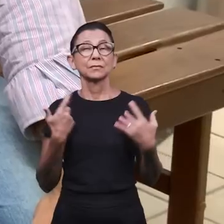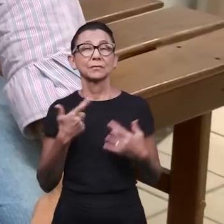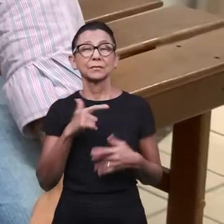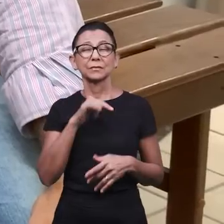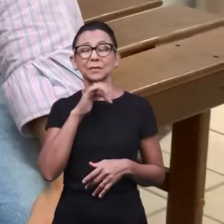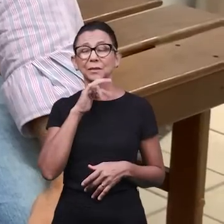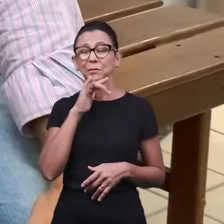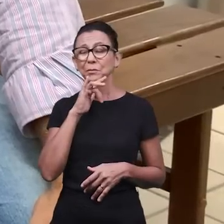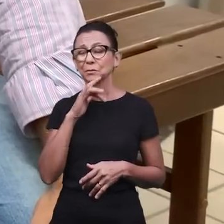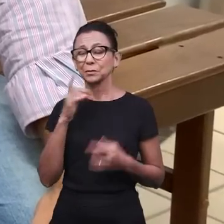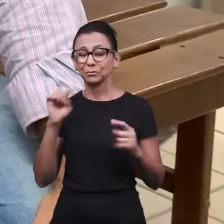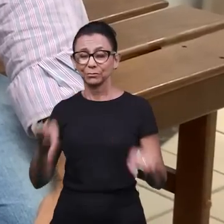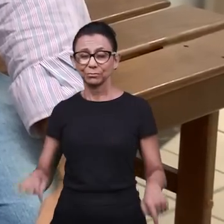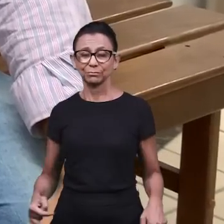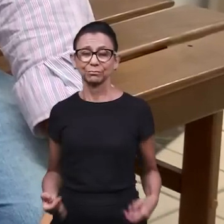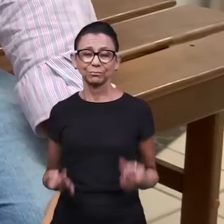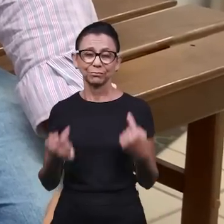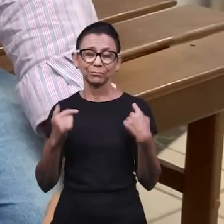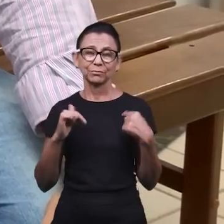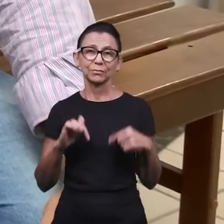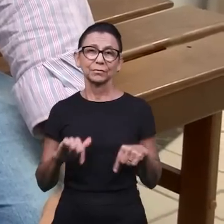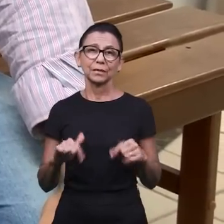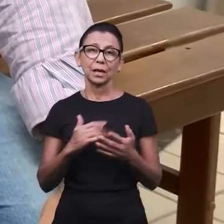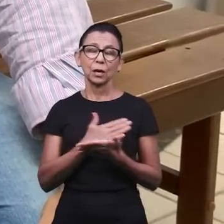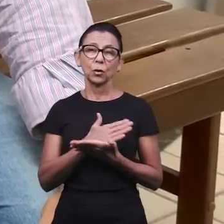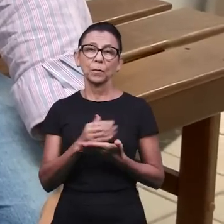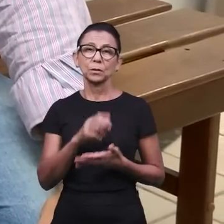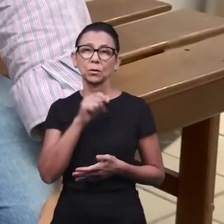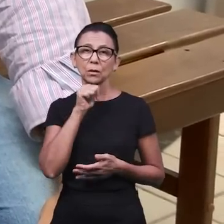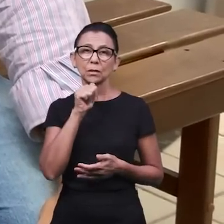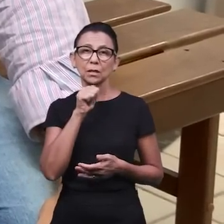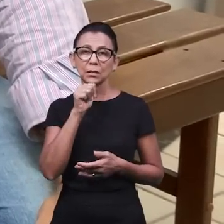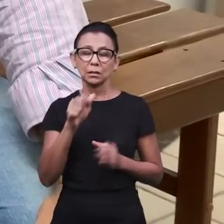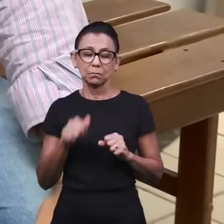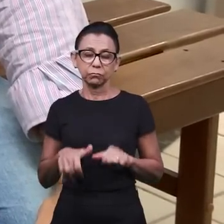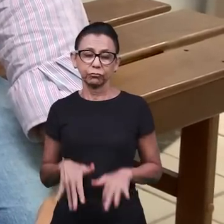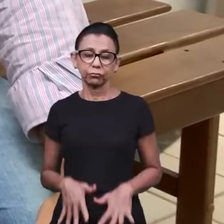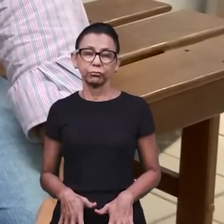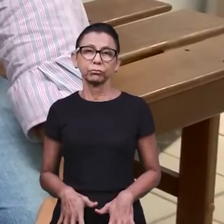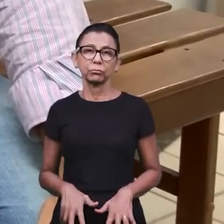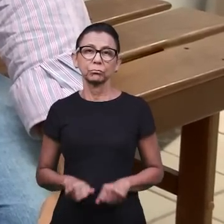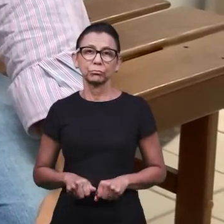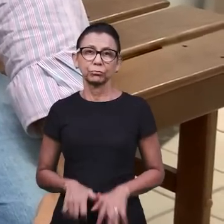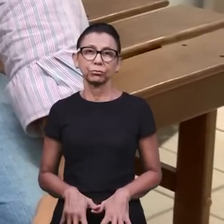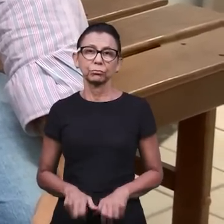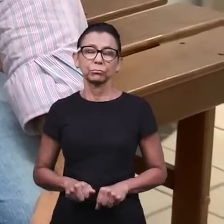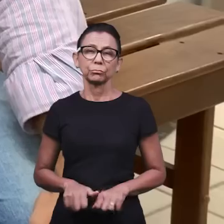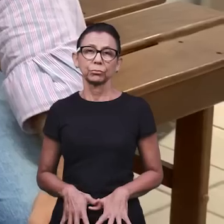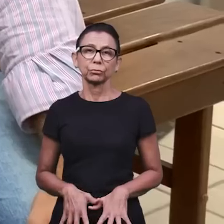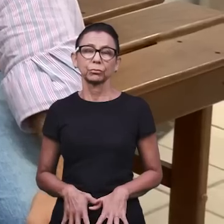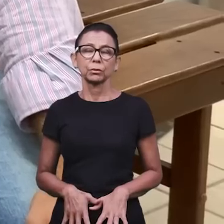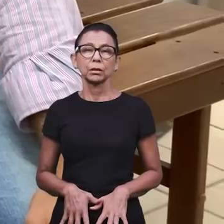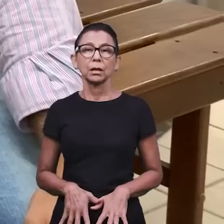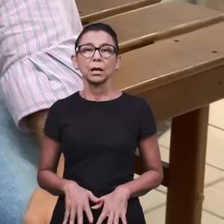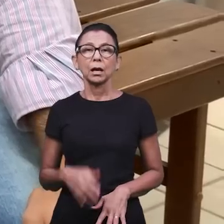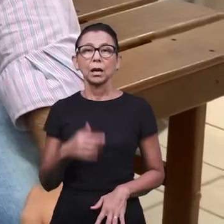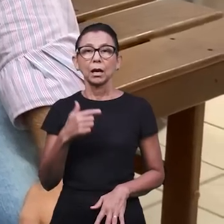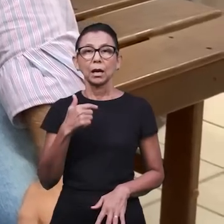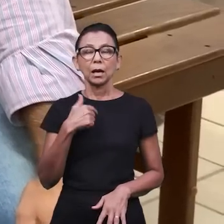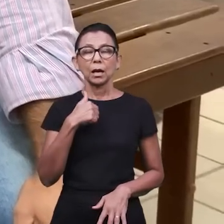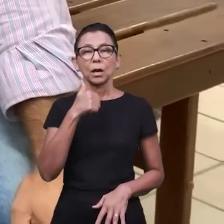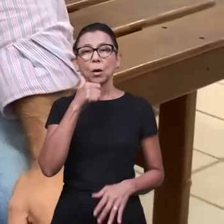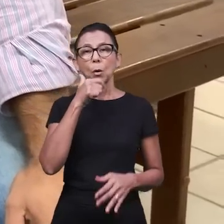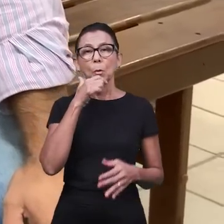sentindo bem. E começou novamente a minha hemorragia. Nesse meio tempo a gente se arrumou, foi para o hospital